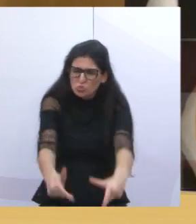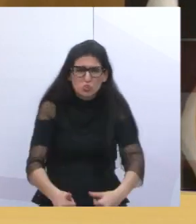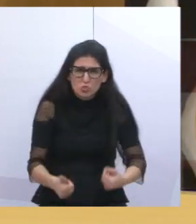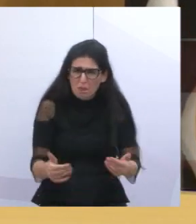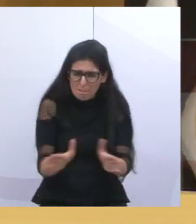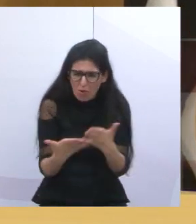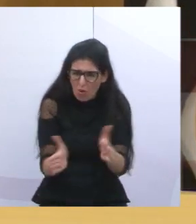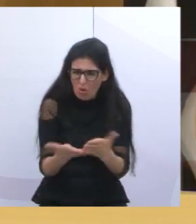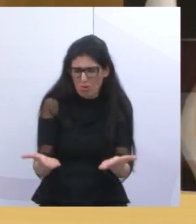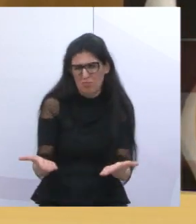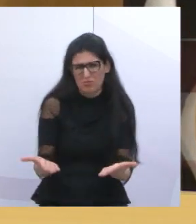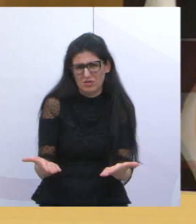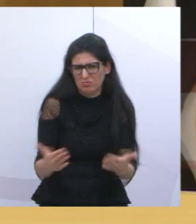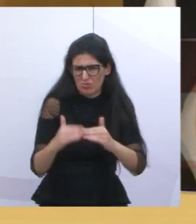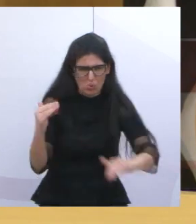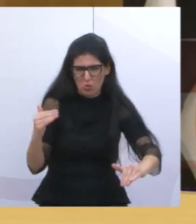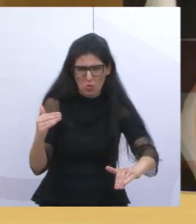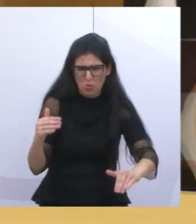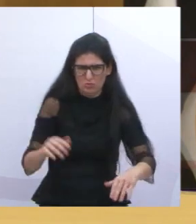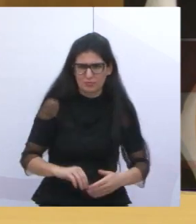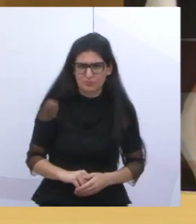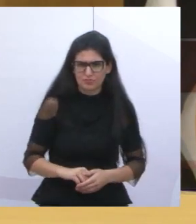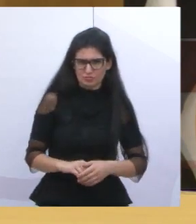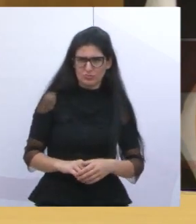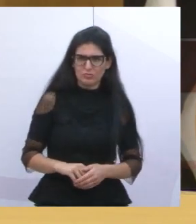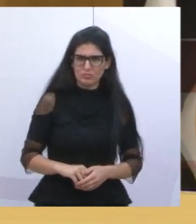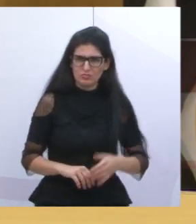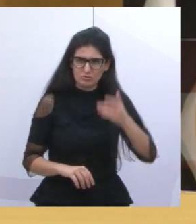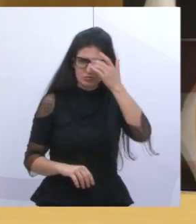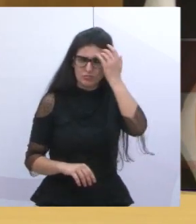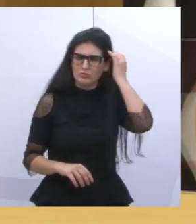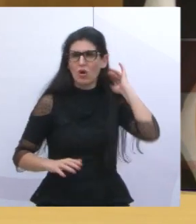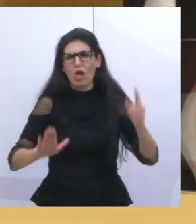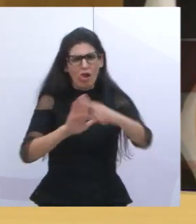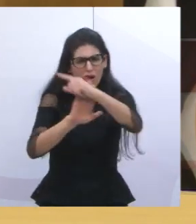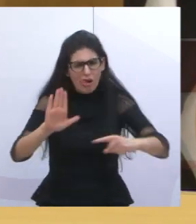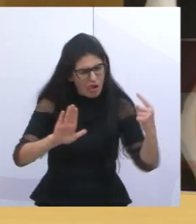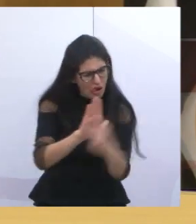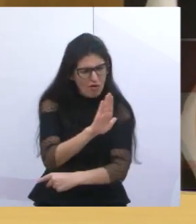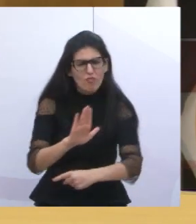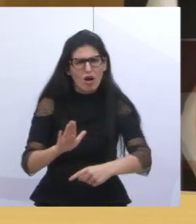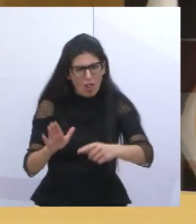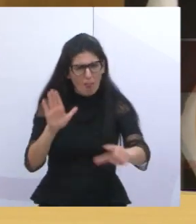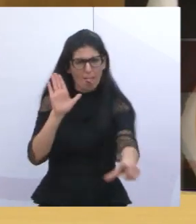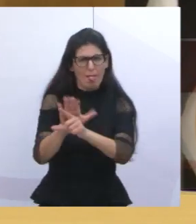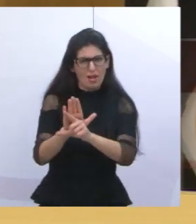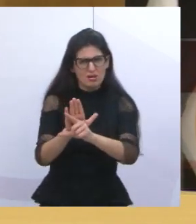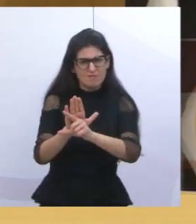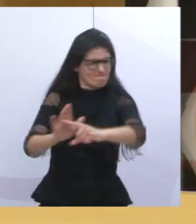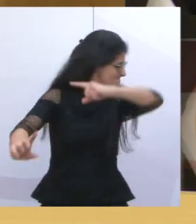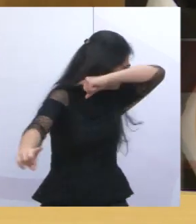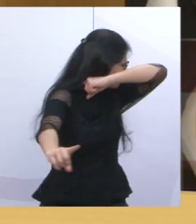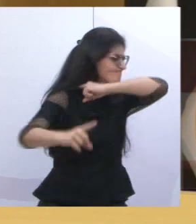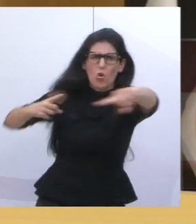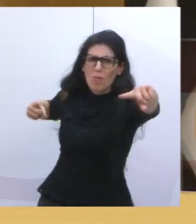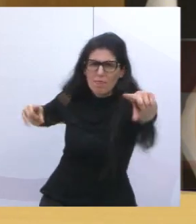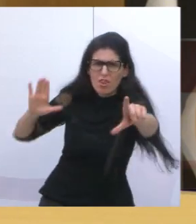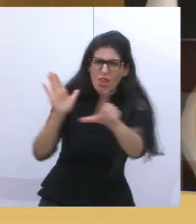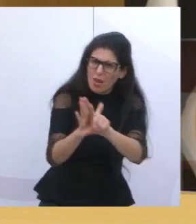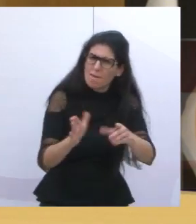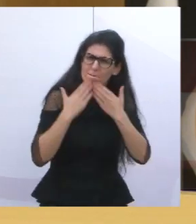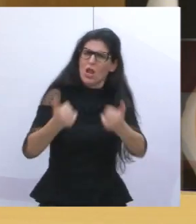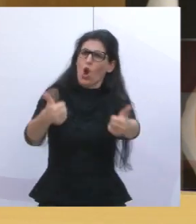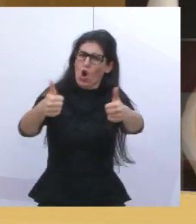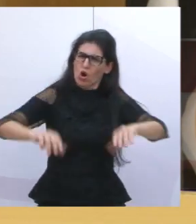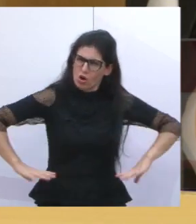aqui, com certeza vai ser aprovado, revogar essa lei, vereador Arildo. Vamos revogar, não, vamos tirar ela fora. Essa lei não precisa mais dela. Até